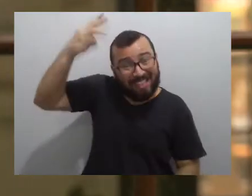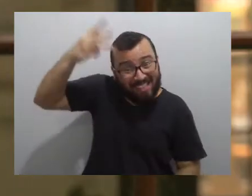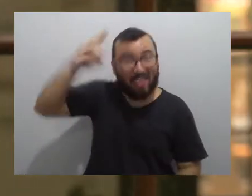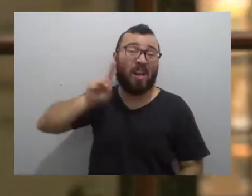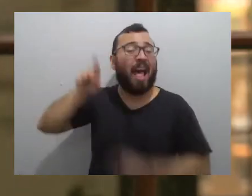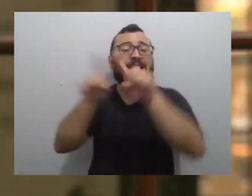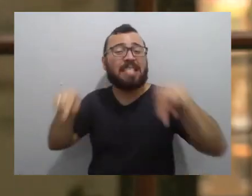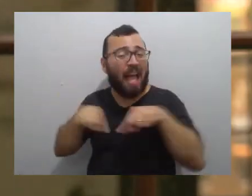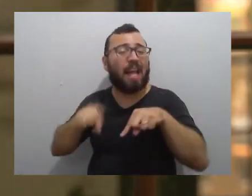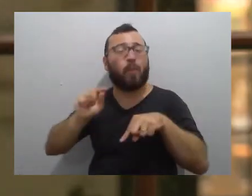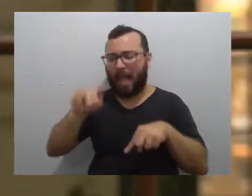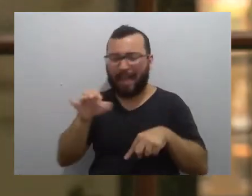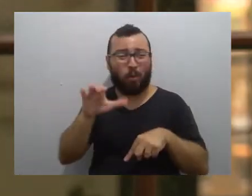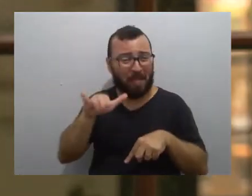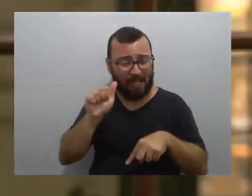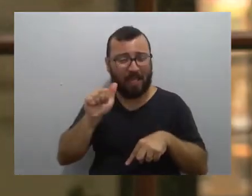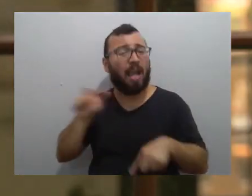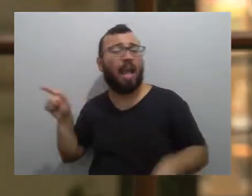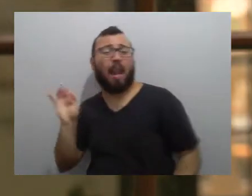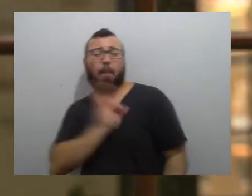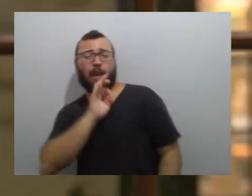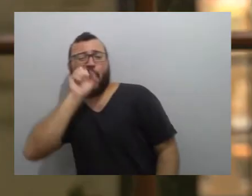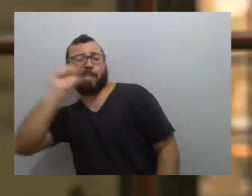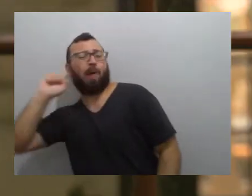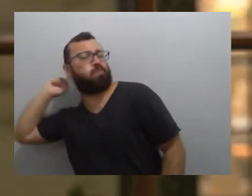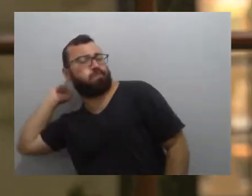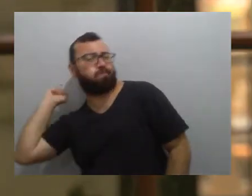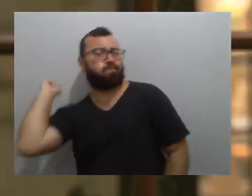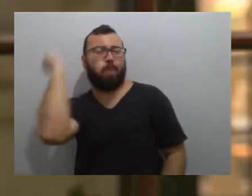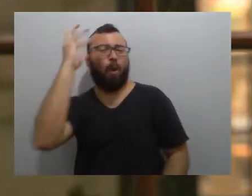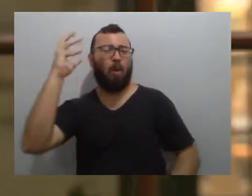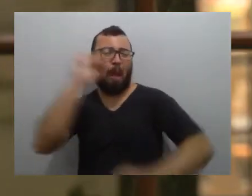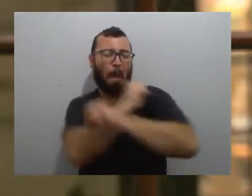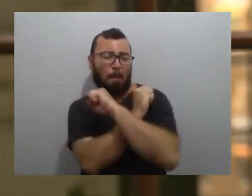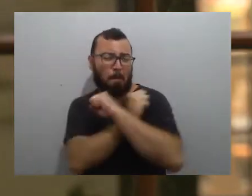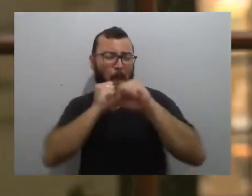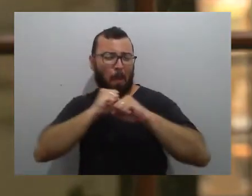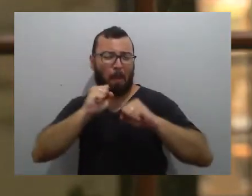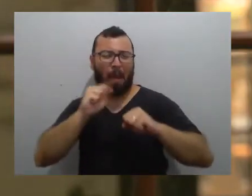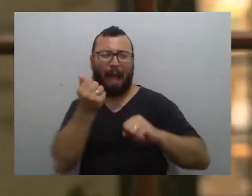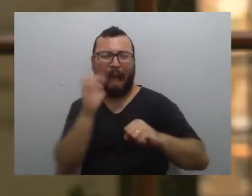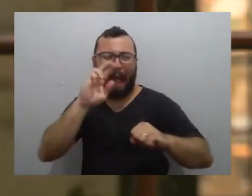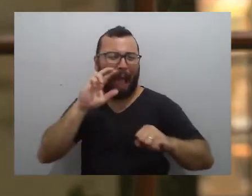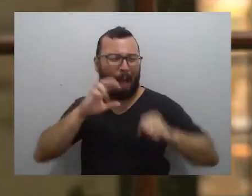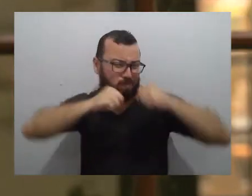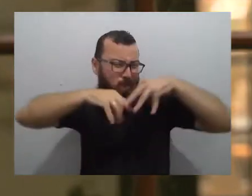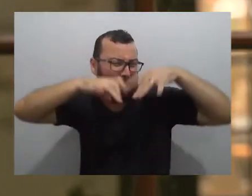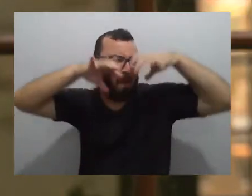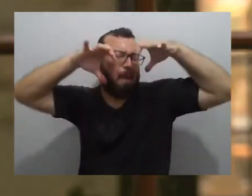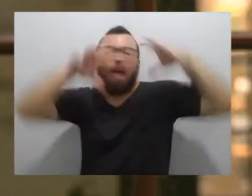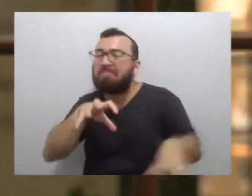PMs formaram um chamado corredor polonês e houve muita pancadaria, muito ferimento, e